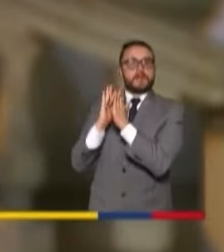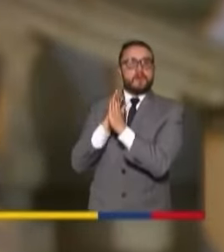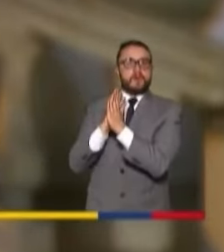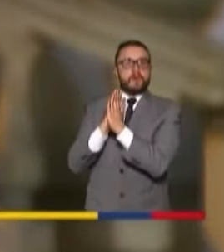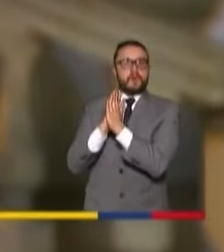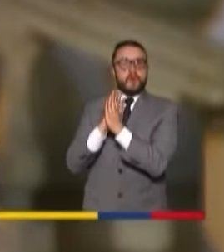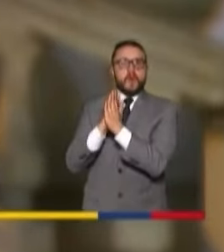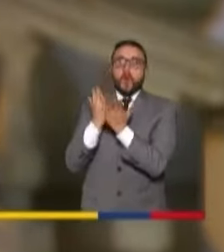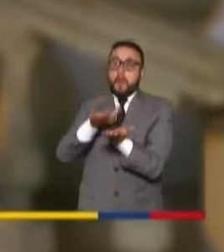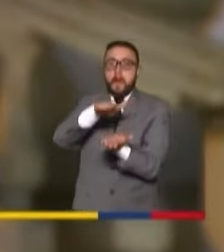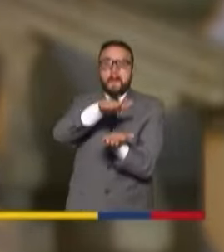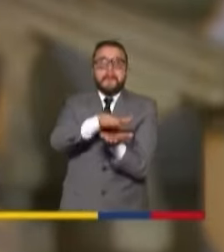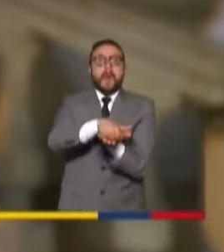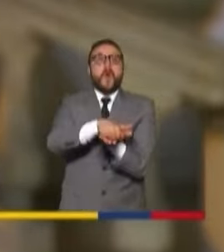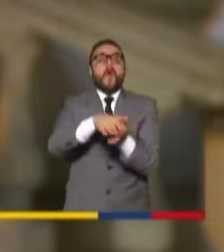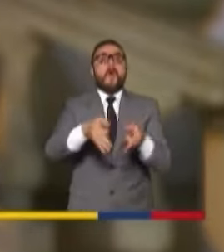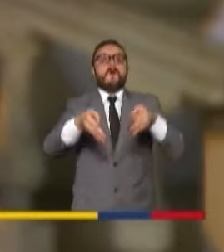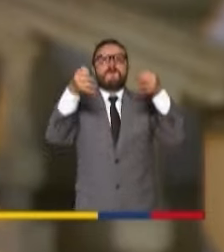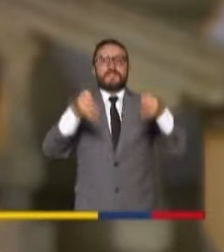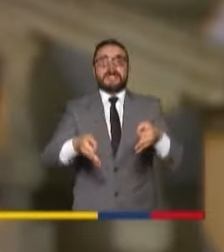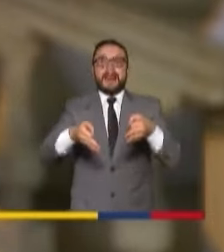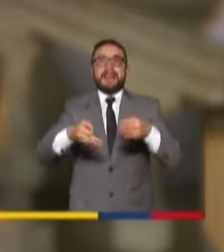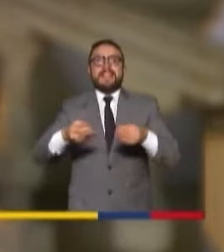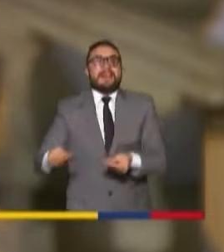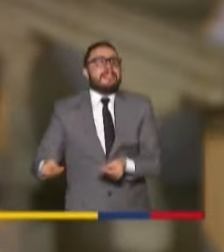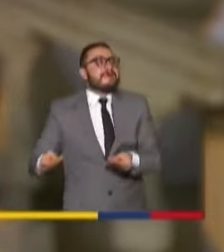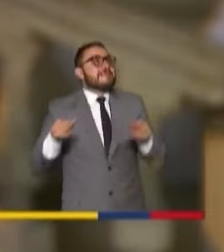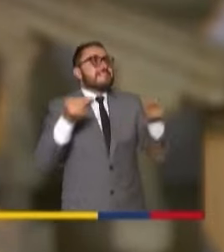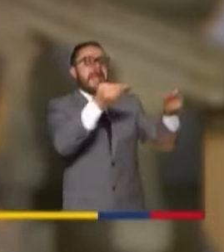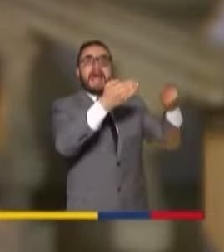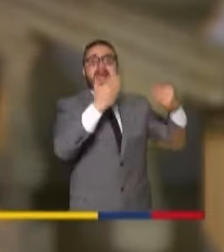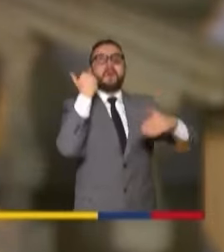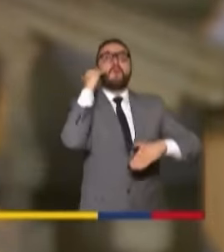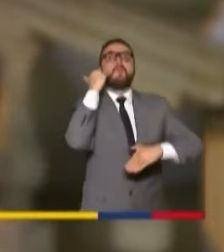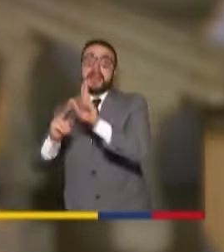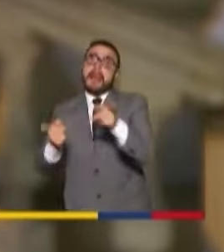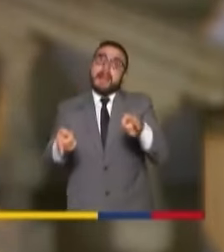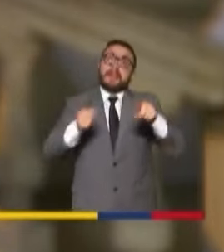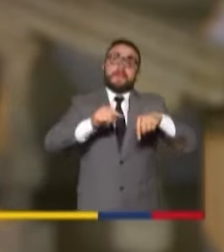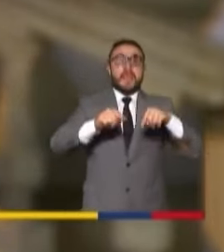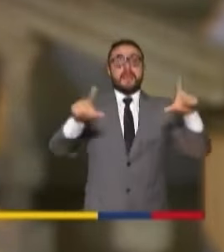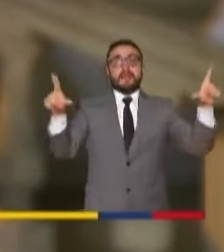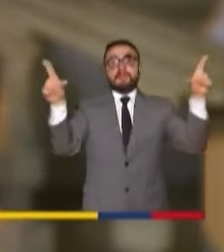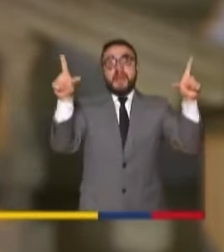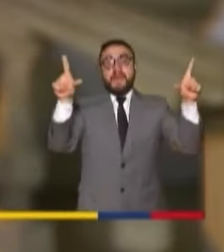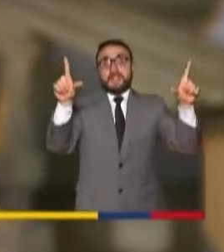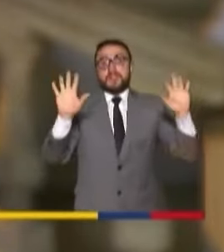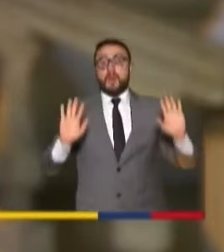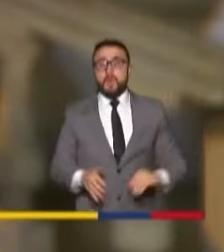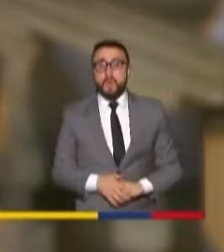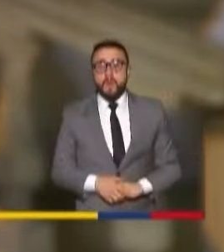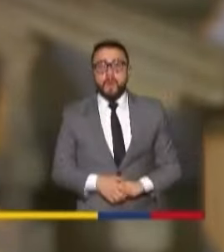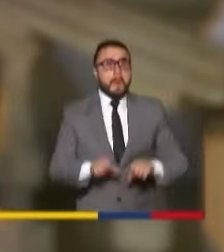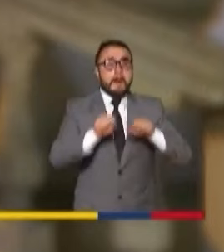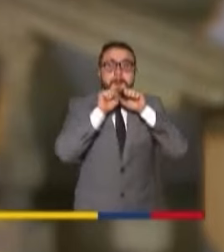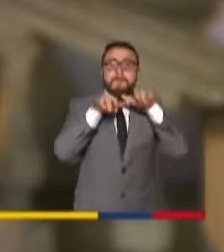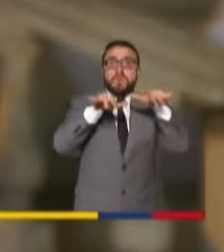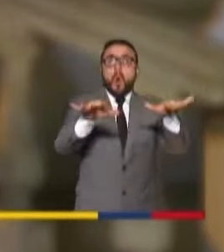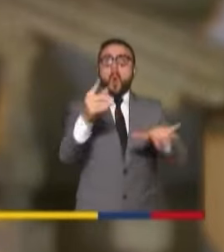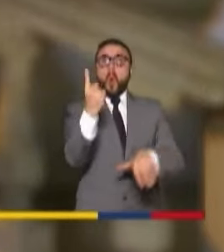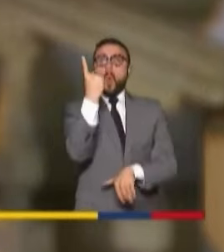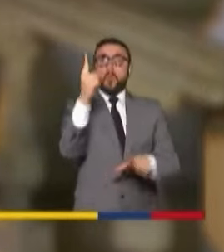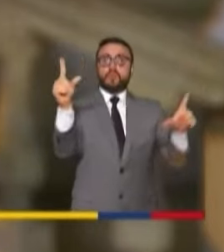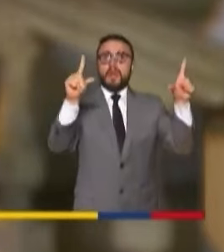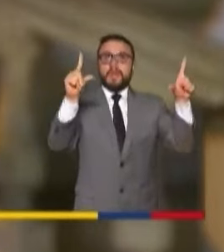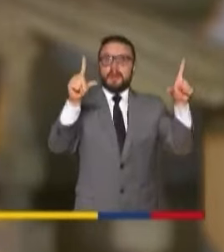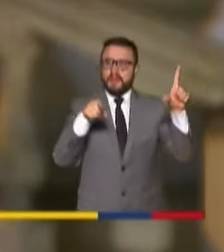mesmo, em 1828, deu o primeiro golpe. E aí, no século XIX, foram seis golpes, e no século XX, três